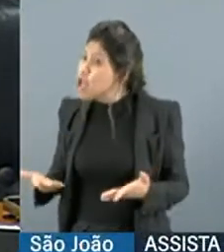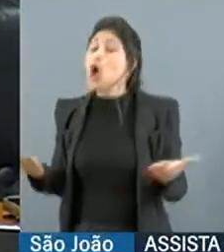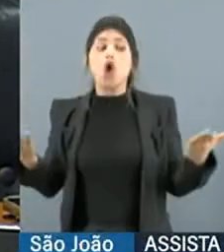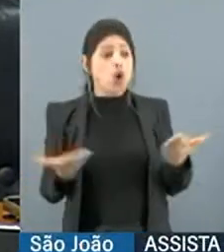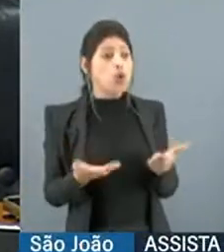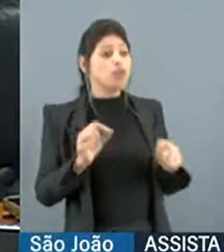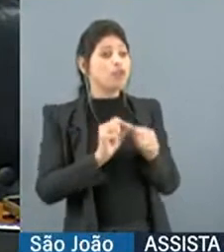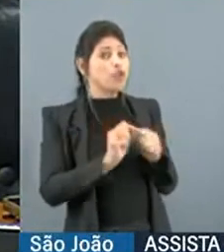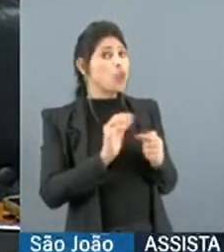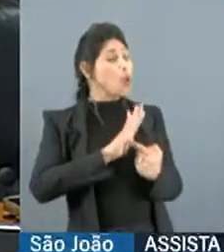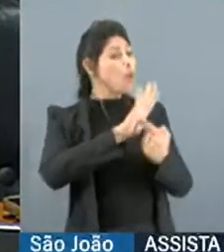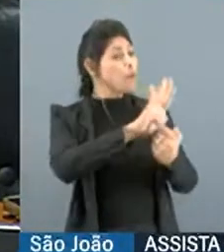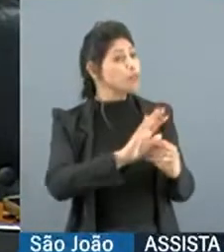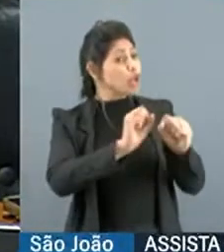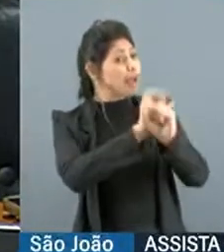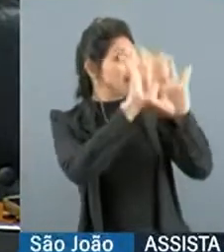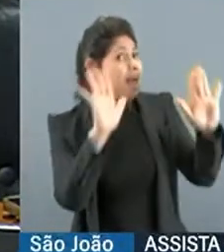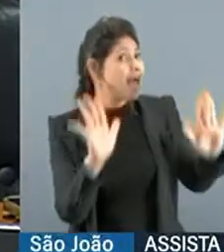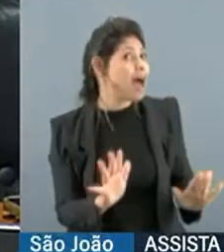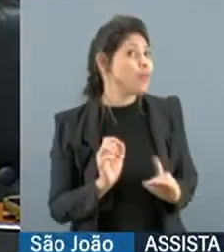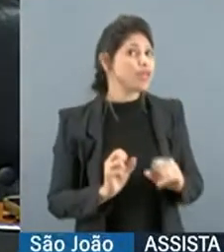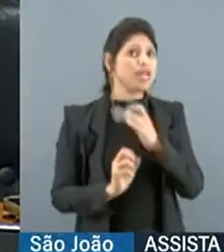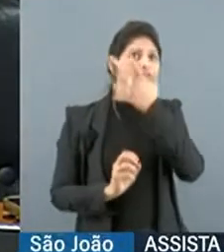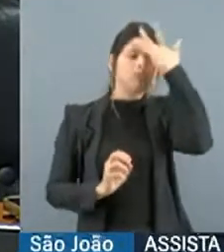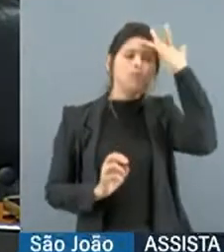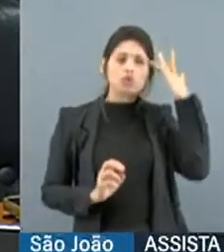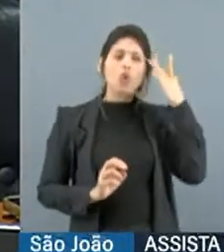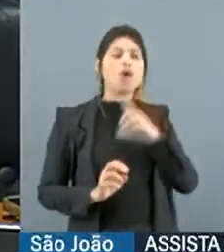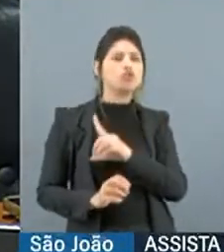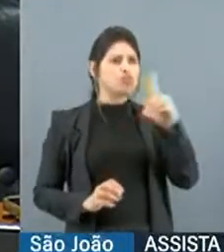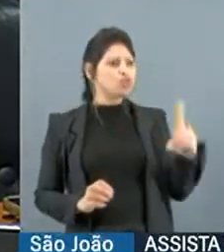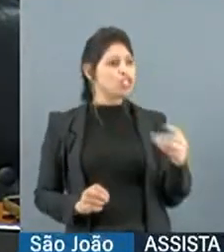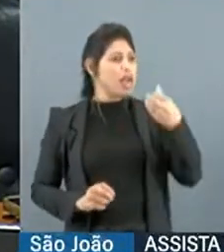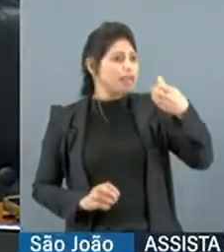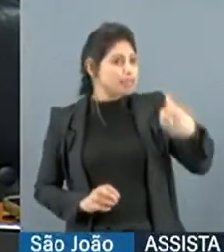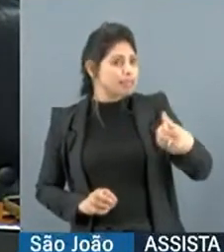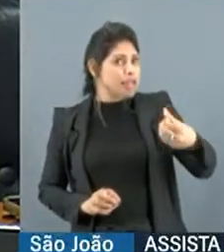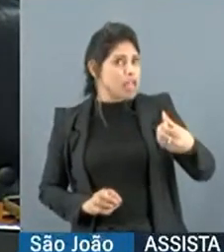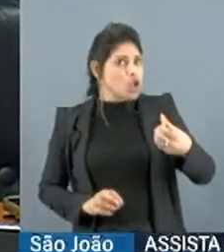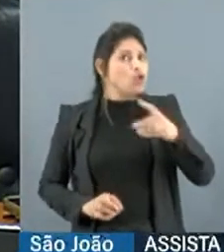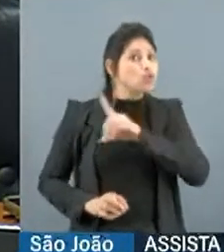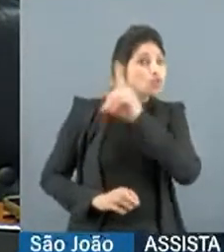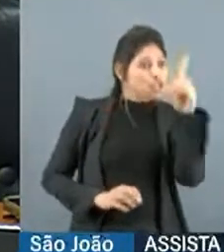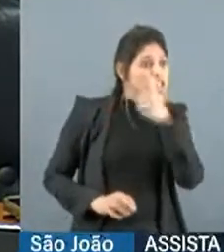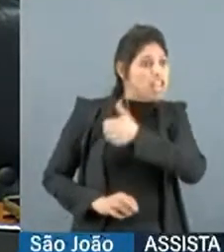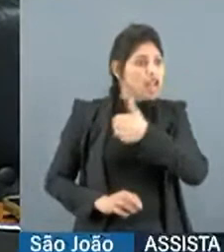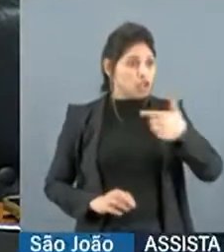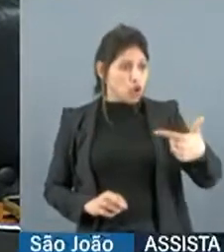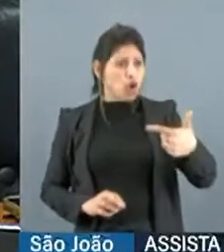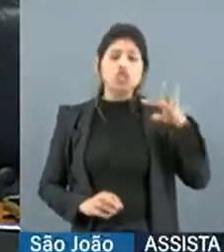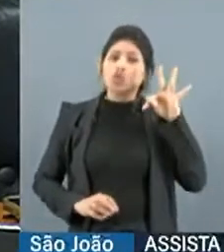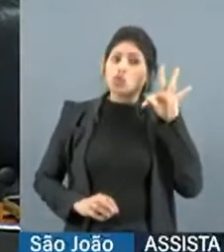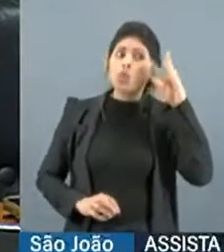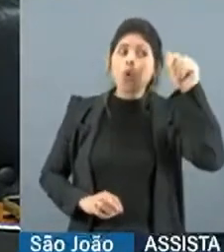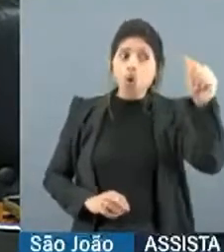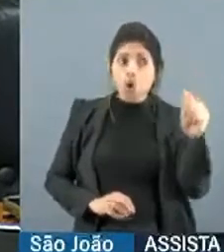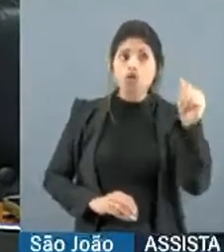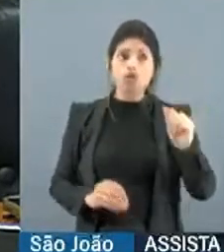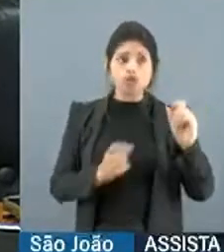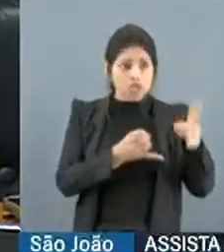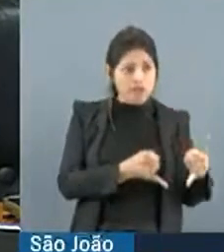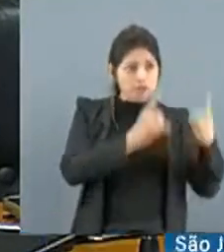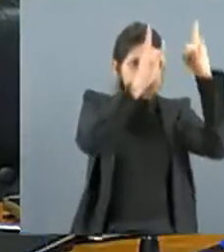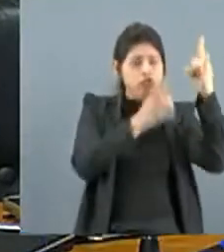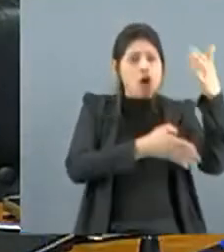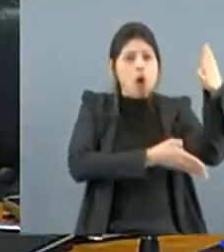coronel que as pessoas do dia 6 estavam, no dia 12, estavam todas hospedadas aqui na rede